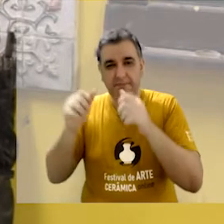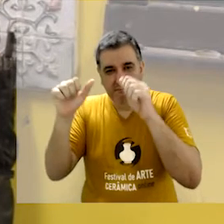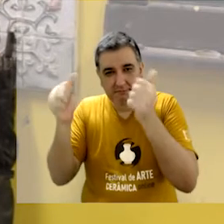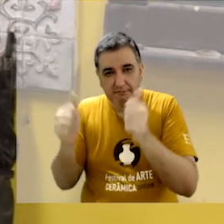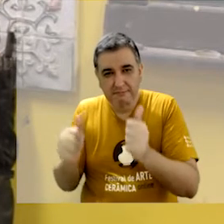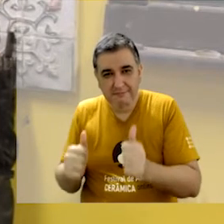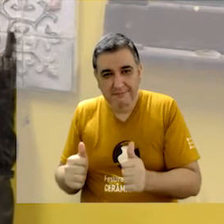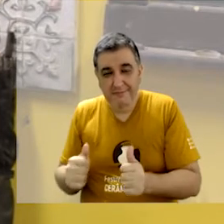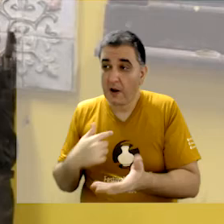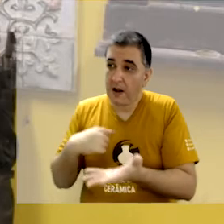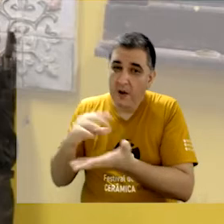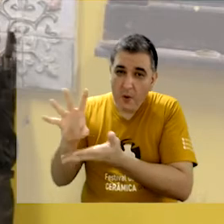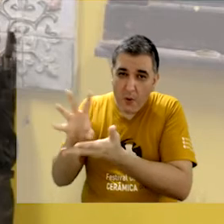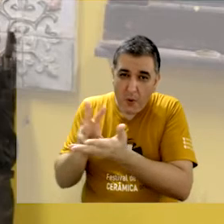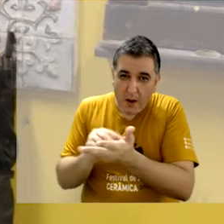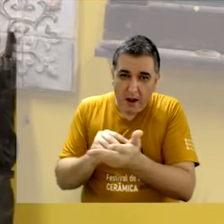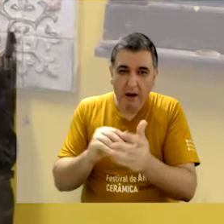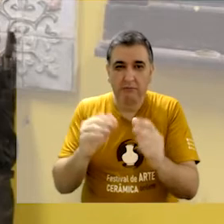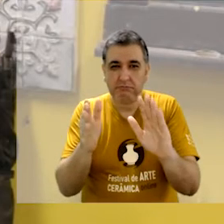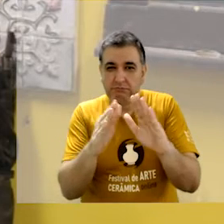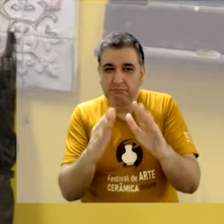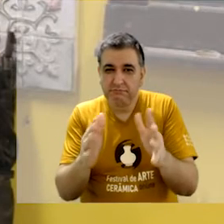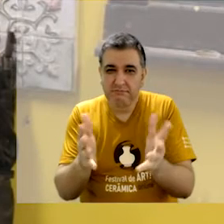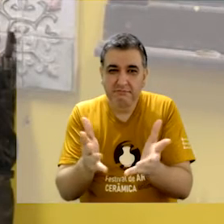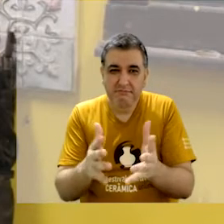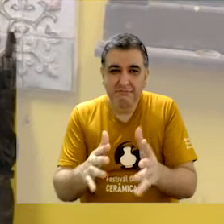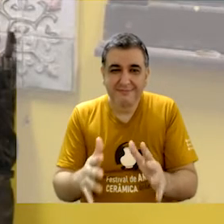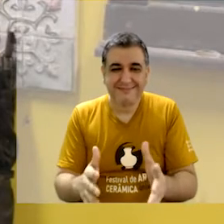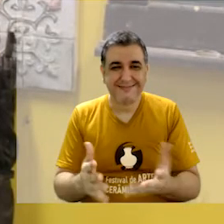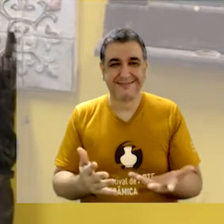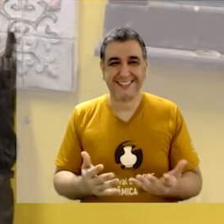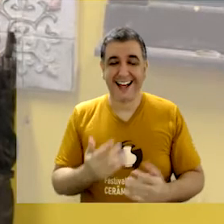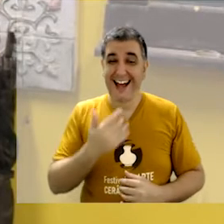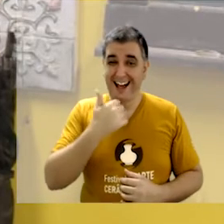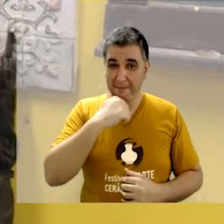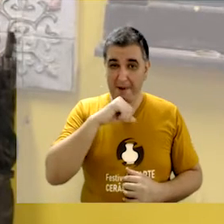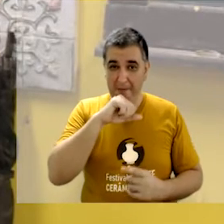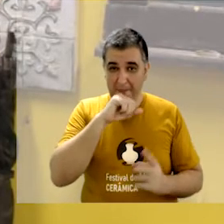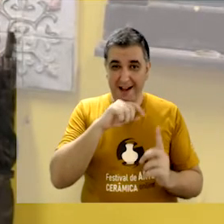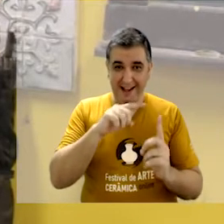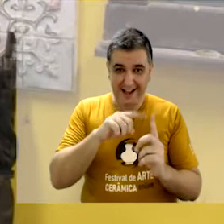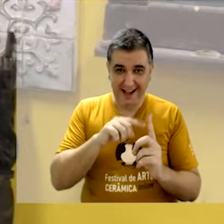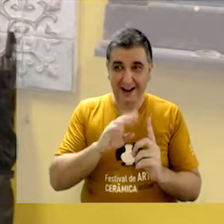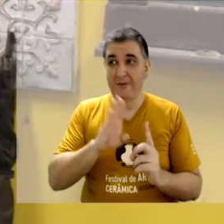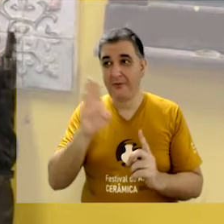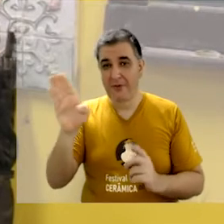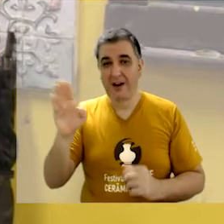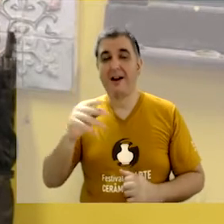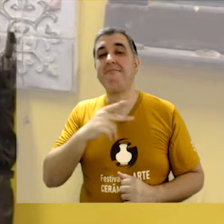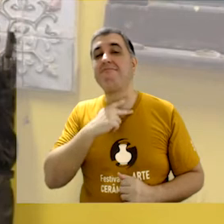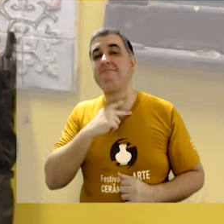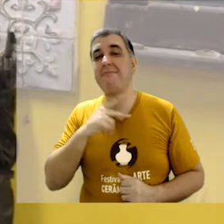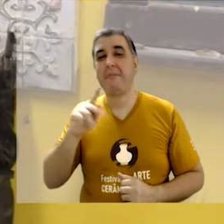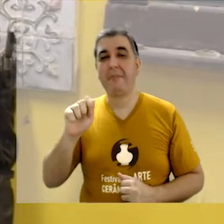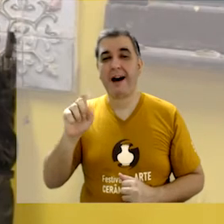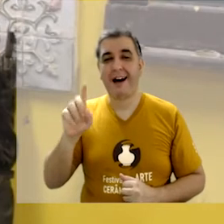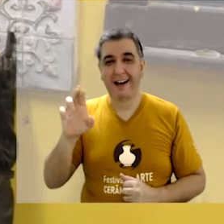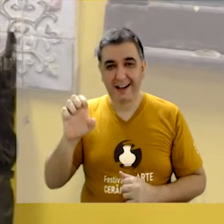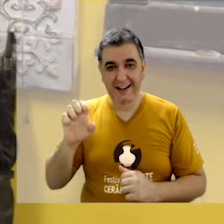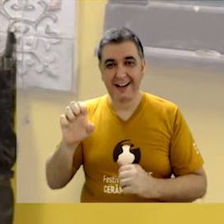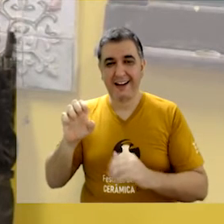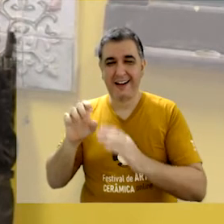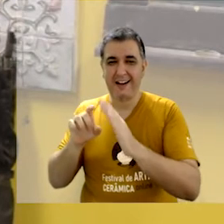olha, meu filho adora fazer santo, será que ele quer ser padre? Então já começou, minha mãe era assim,